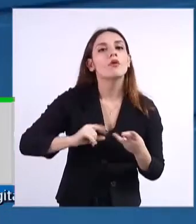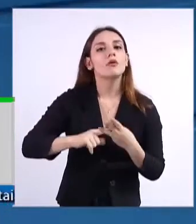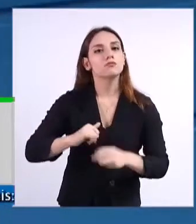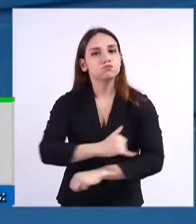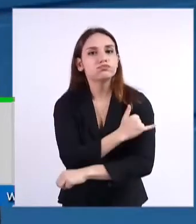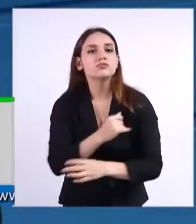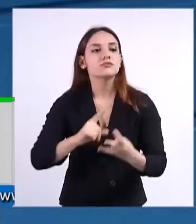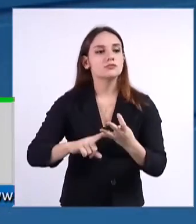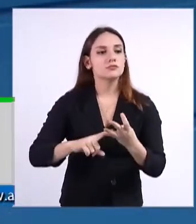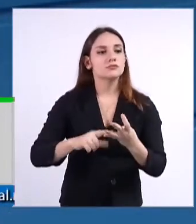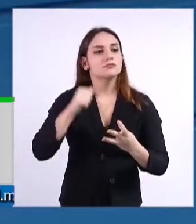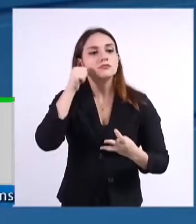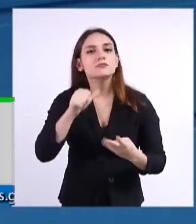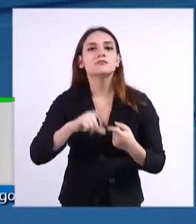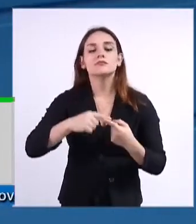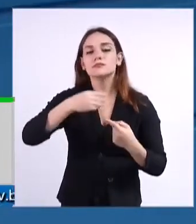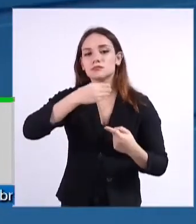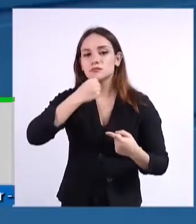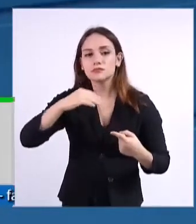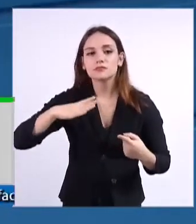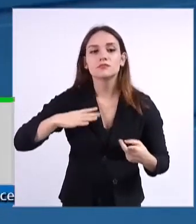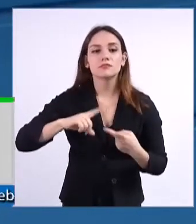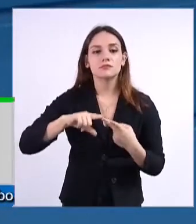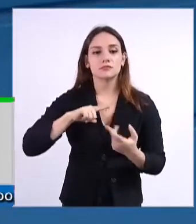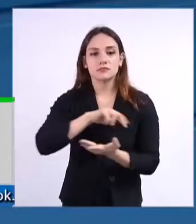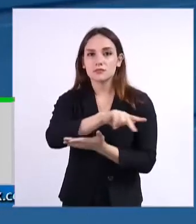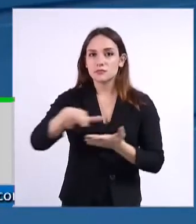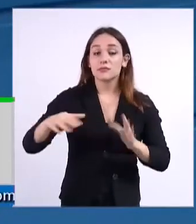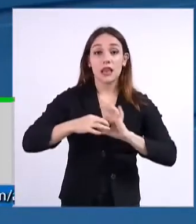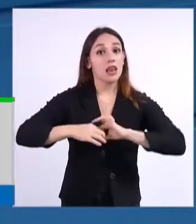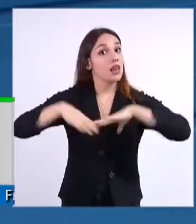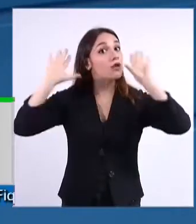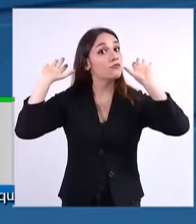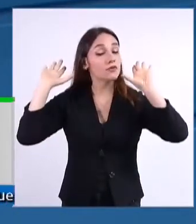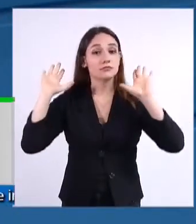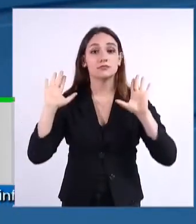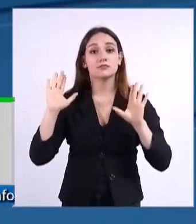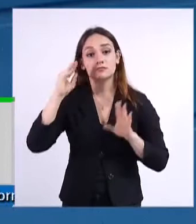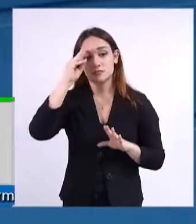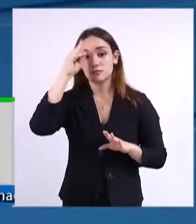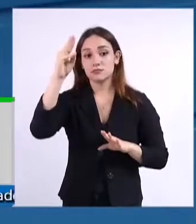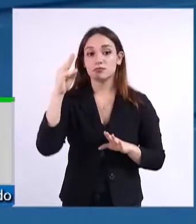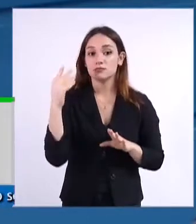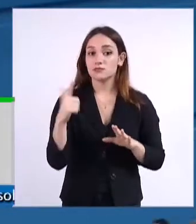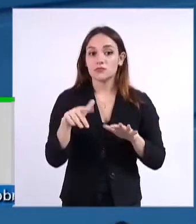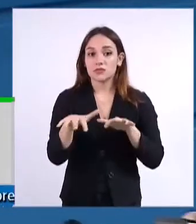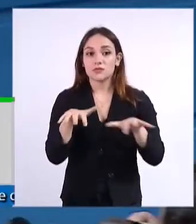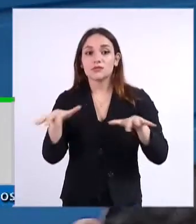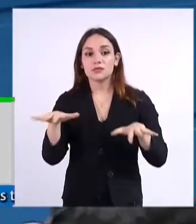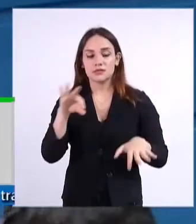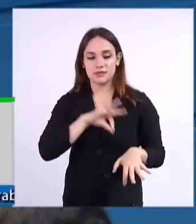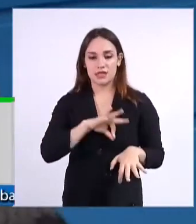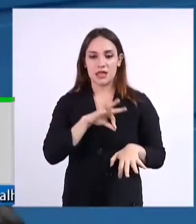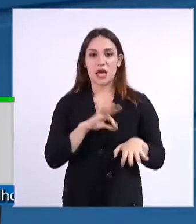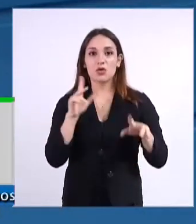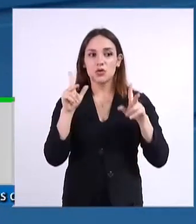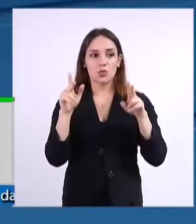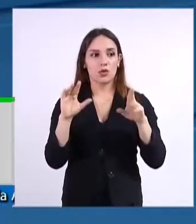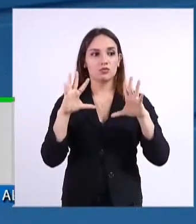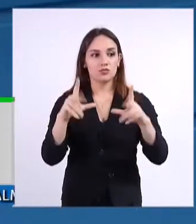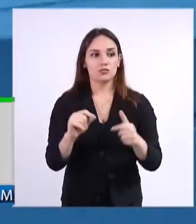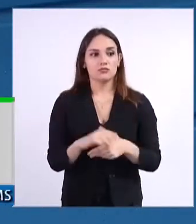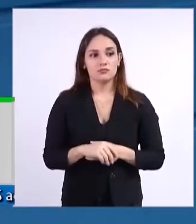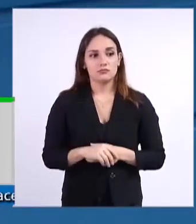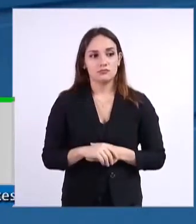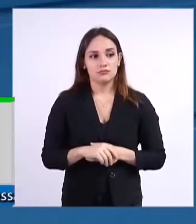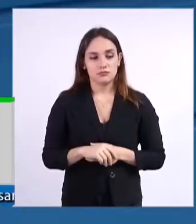gordos, mulheres, ricos, pobres. Lá é democrático. O Exército não difere salário, homem e mulher. Não procure entender